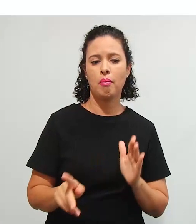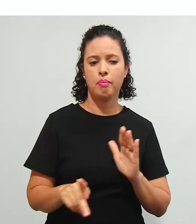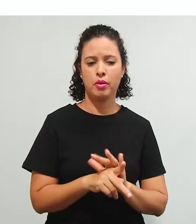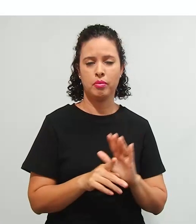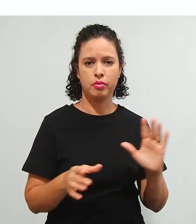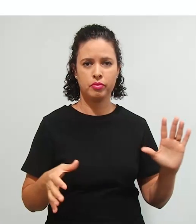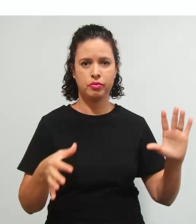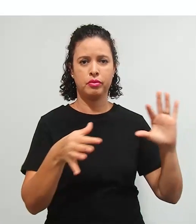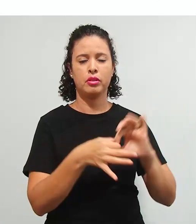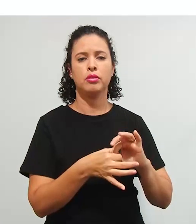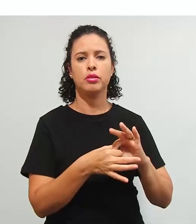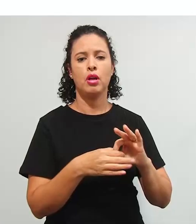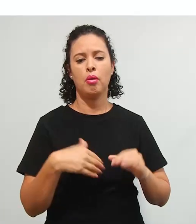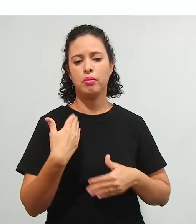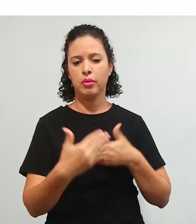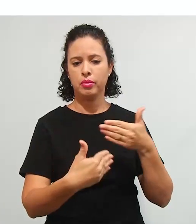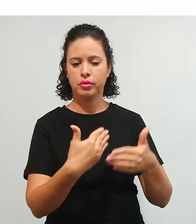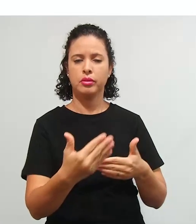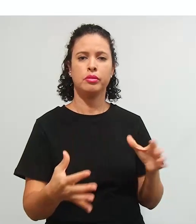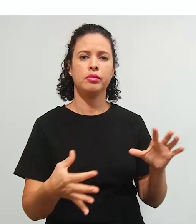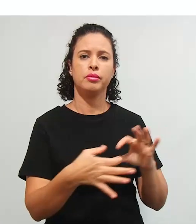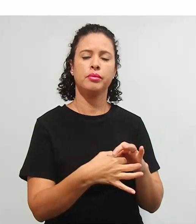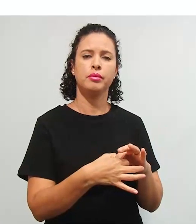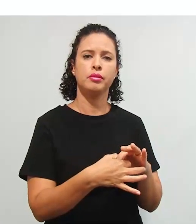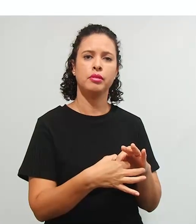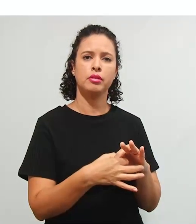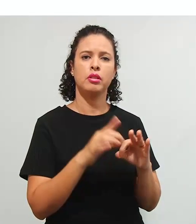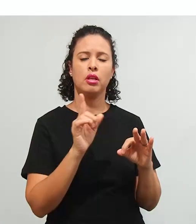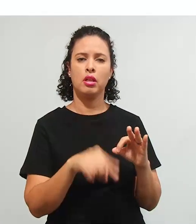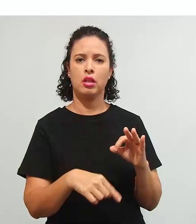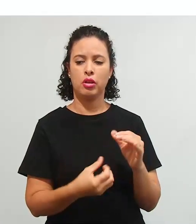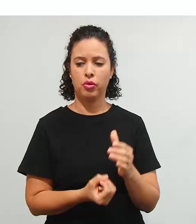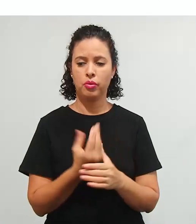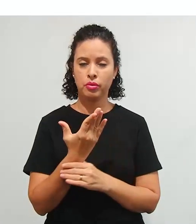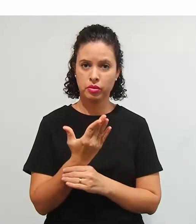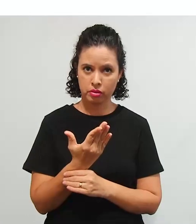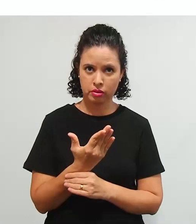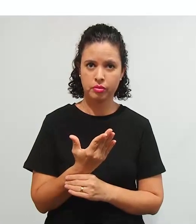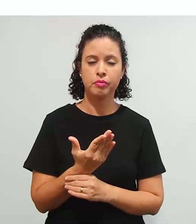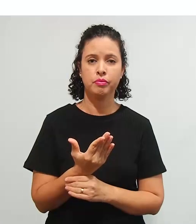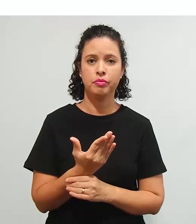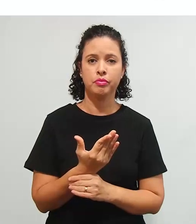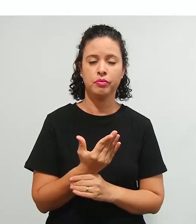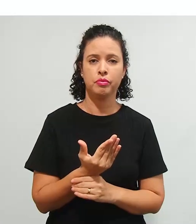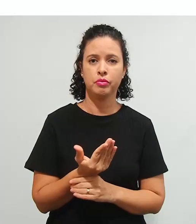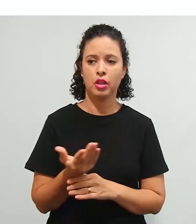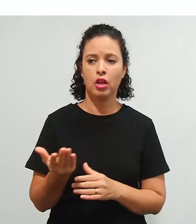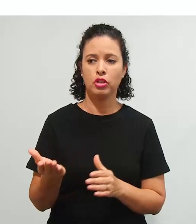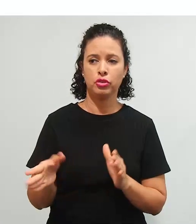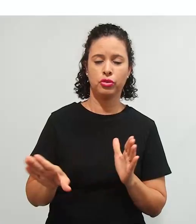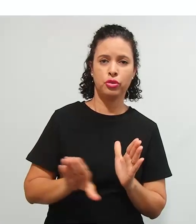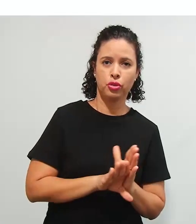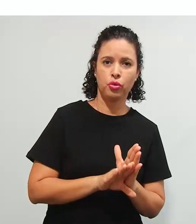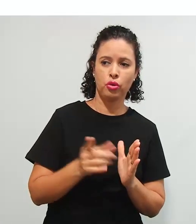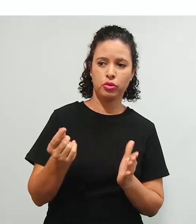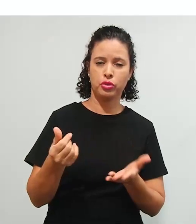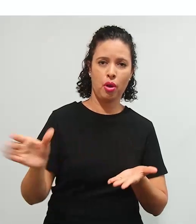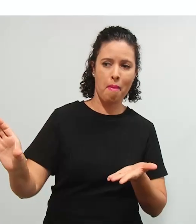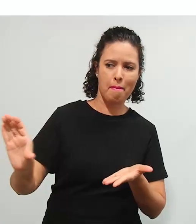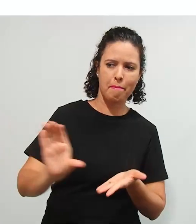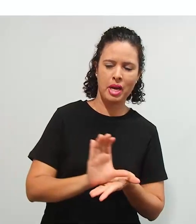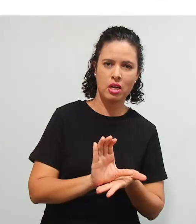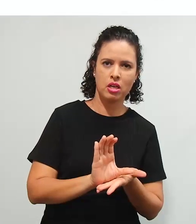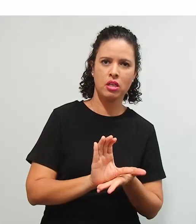destinação vinculada, que é o quê? O processo de vinculação entre a origem é o quê? Chegou recurso da merenda